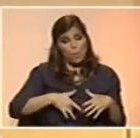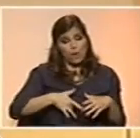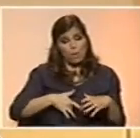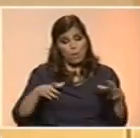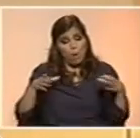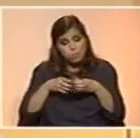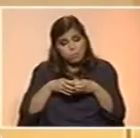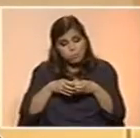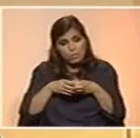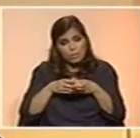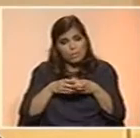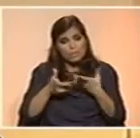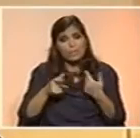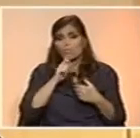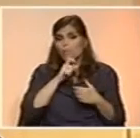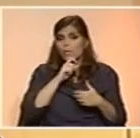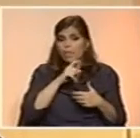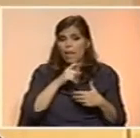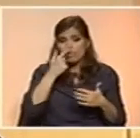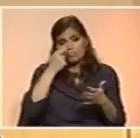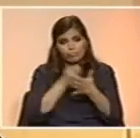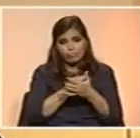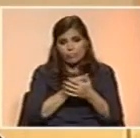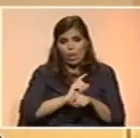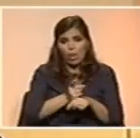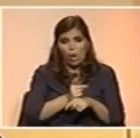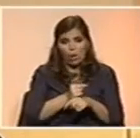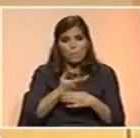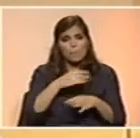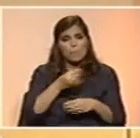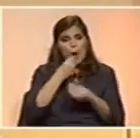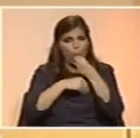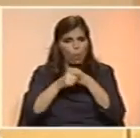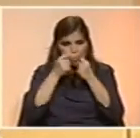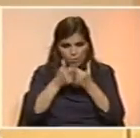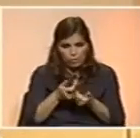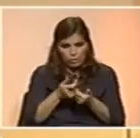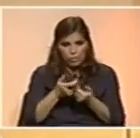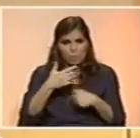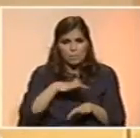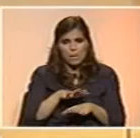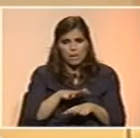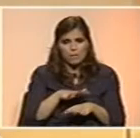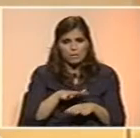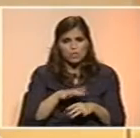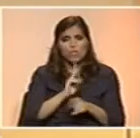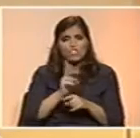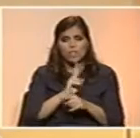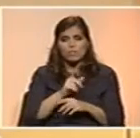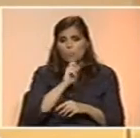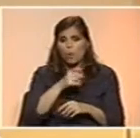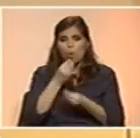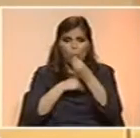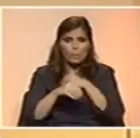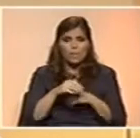grande probabilidade de fazer uma refeição, ficarem saciados e ter um conteúdo energético baixo. Mas os vegetarianos podem comer hidratos de carbono também, não podem? Pois,